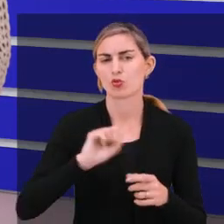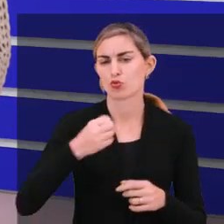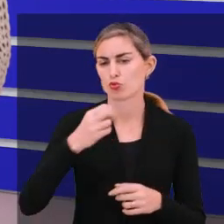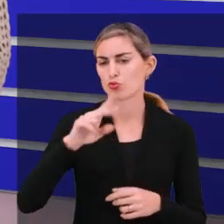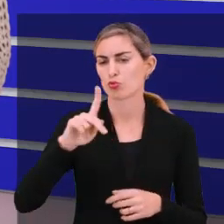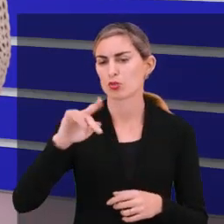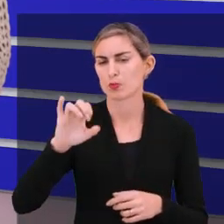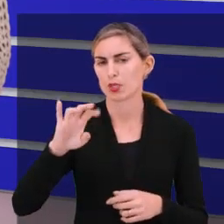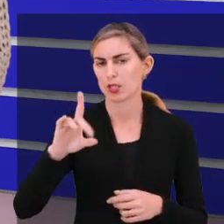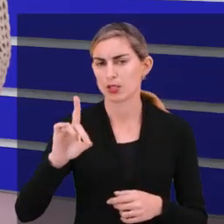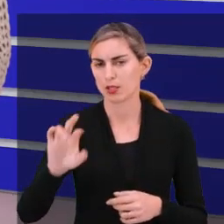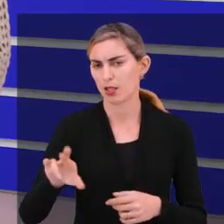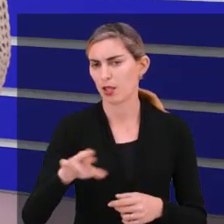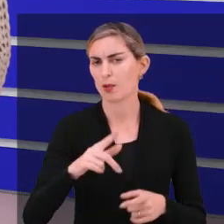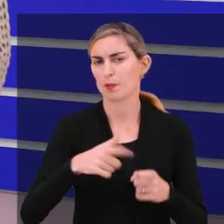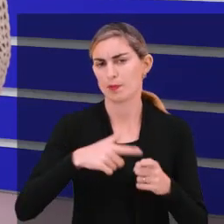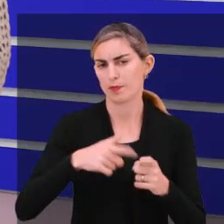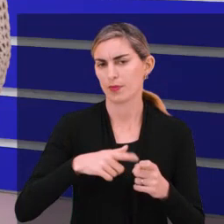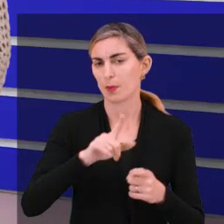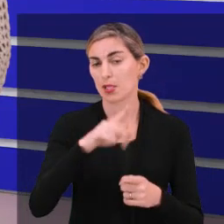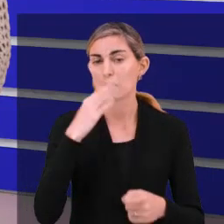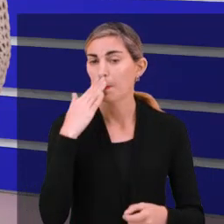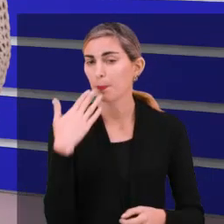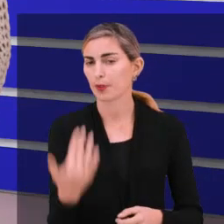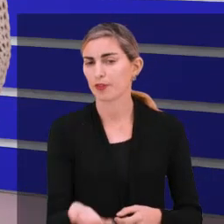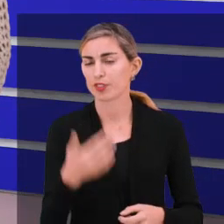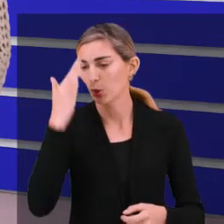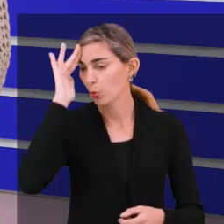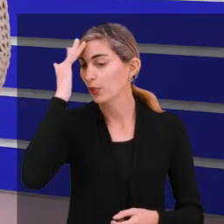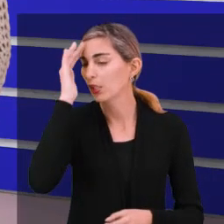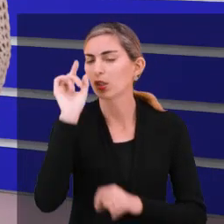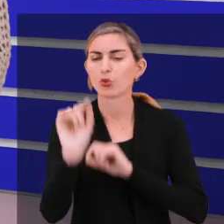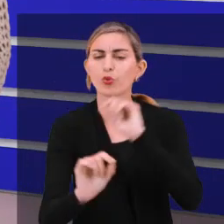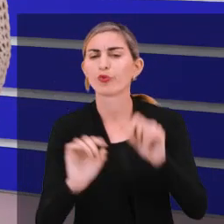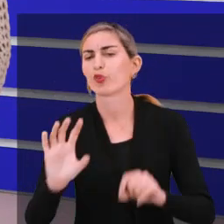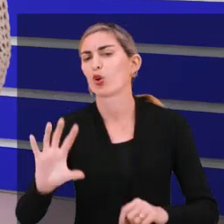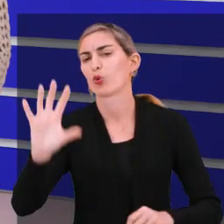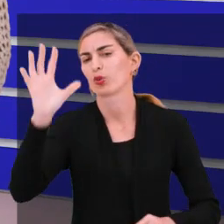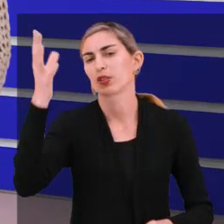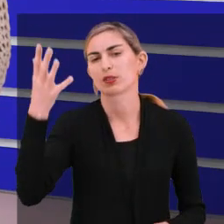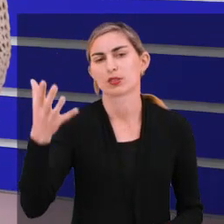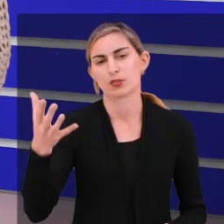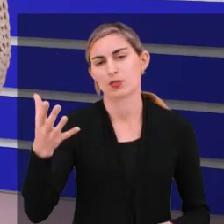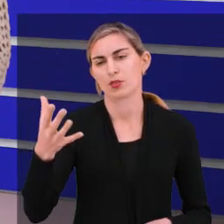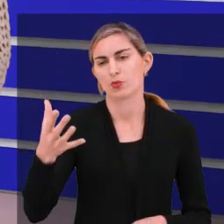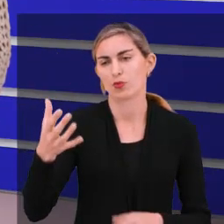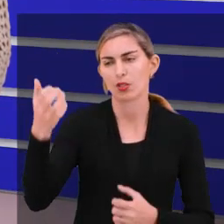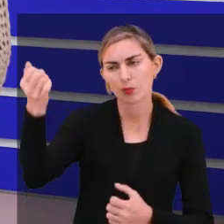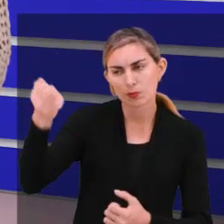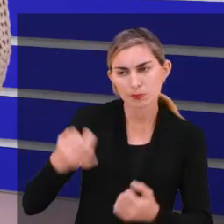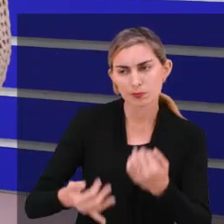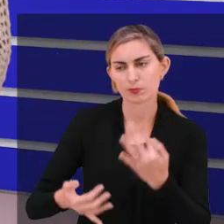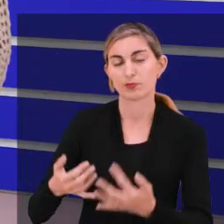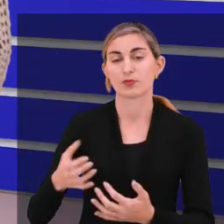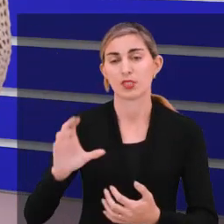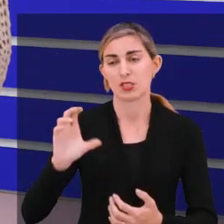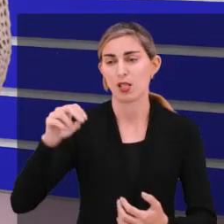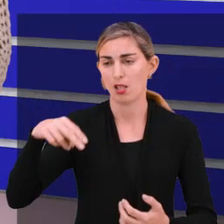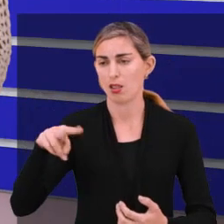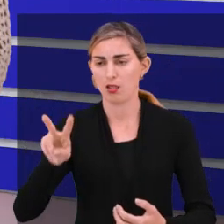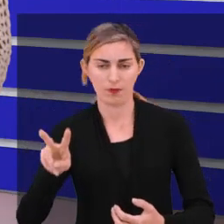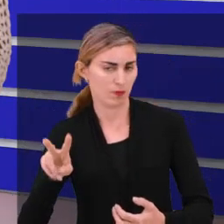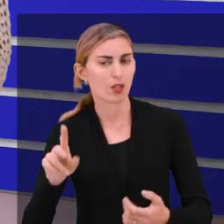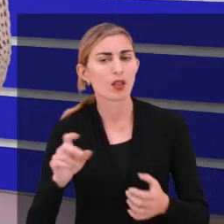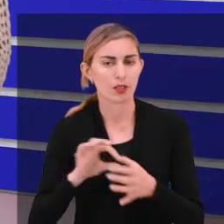puni-la. Né? Mas a Andrea, ela preferiu entender o que estava acontecendo. Né? A CNV,